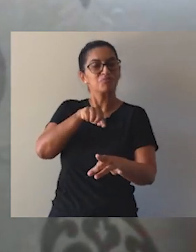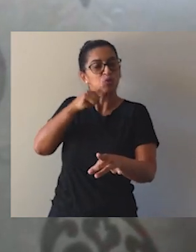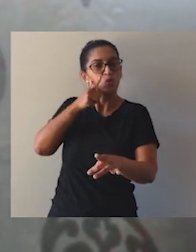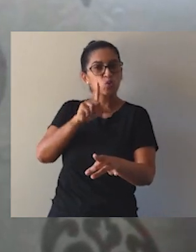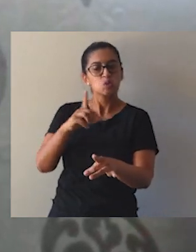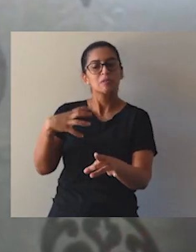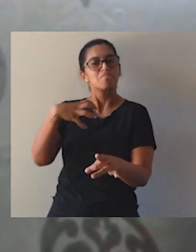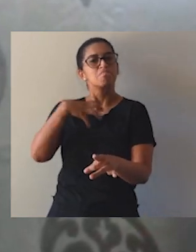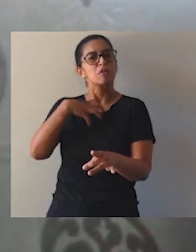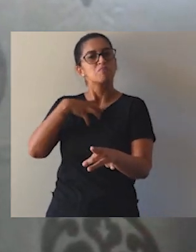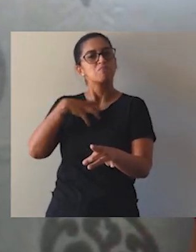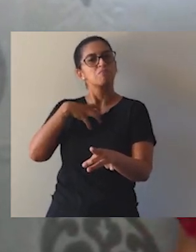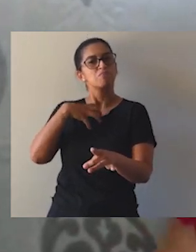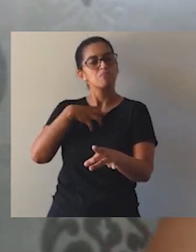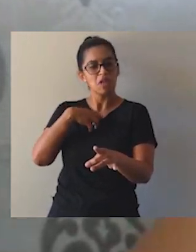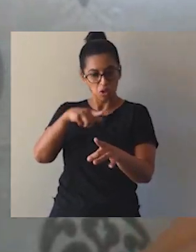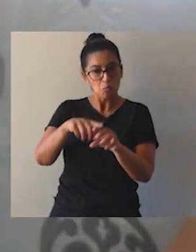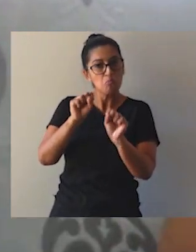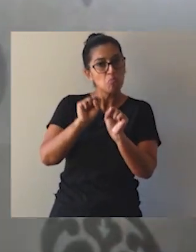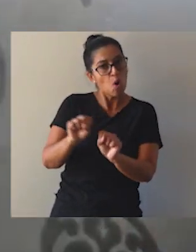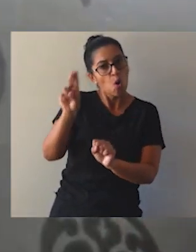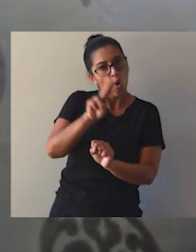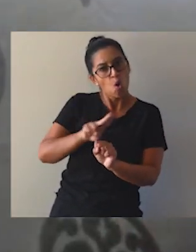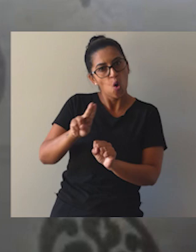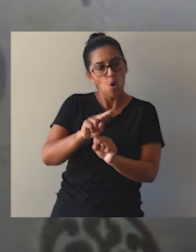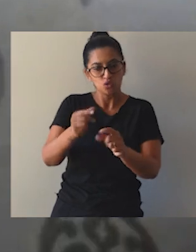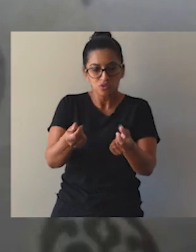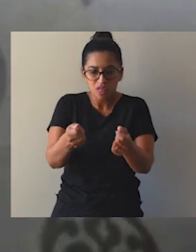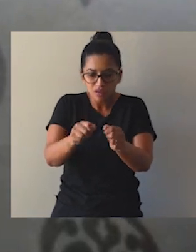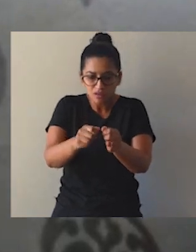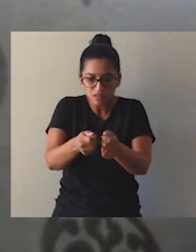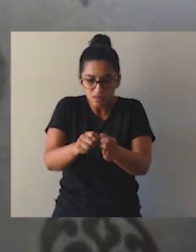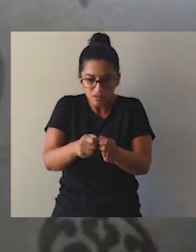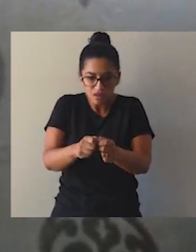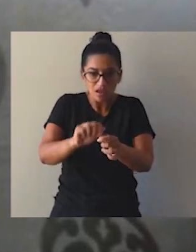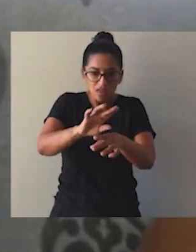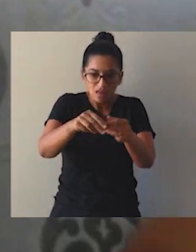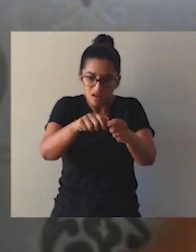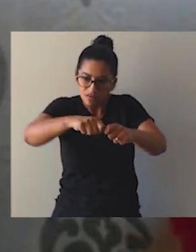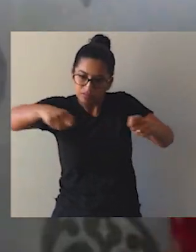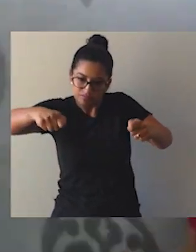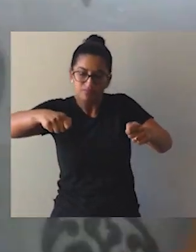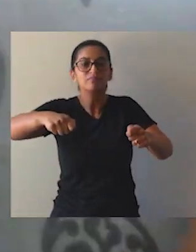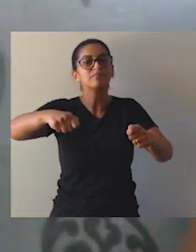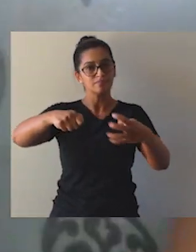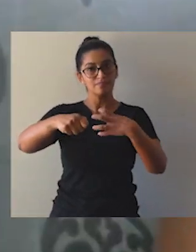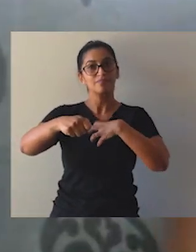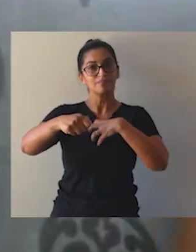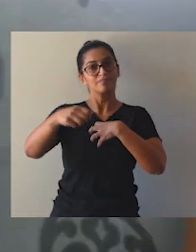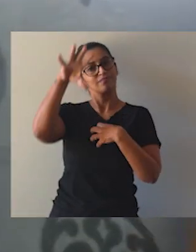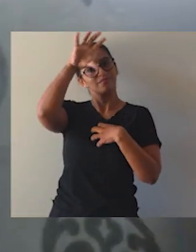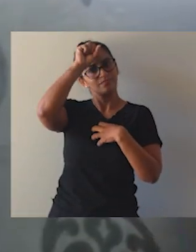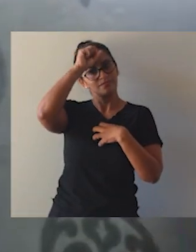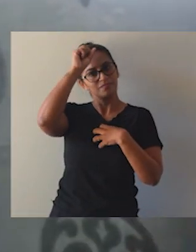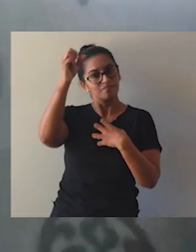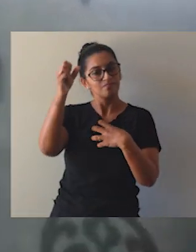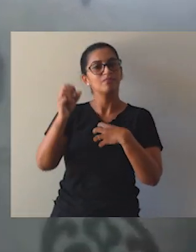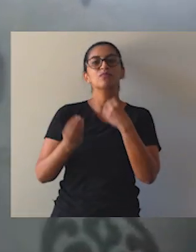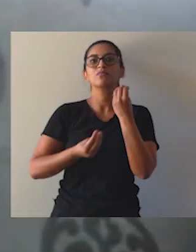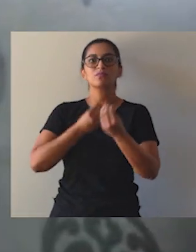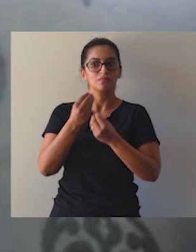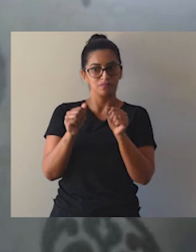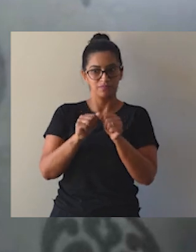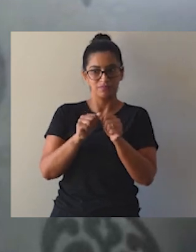botões, né, e eu posso procurar de várias texturas também com ele. Por exemplo, esse dado aqui, ó, é um dado